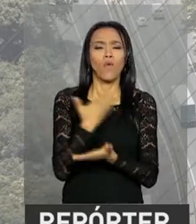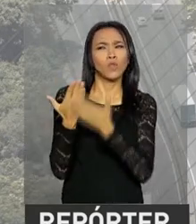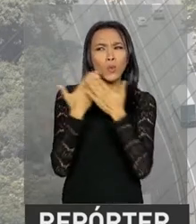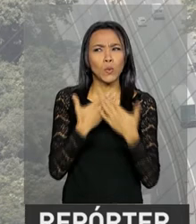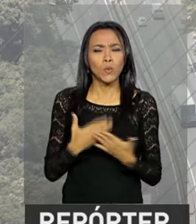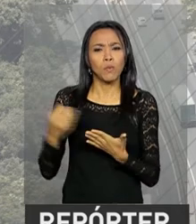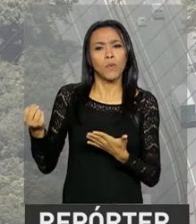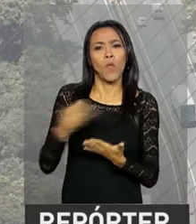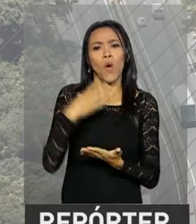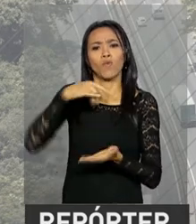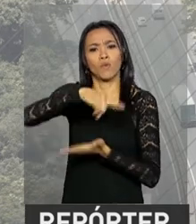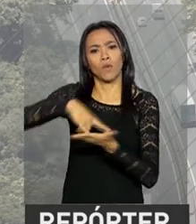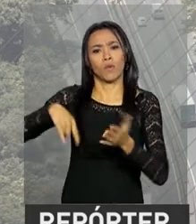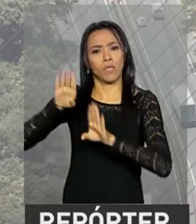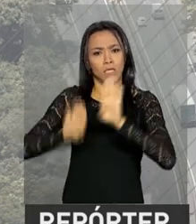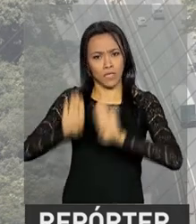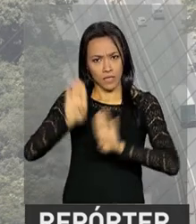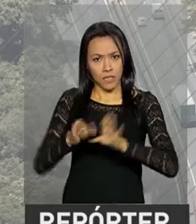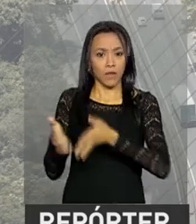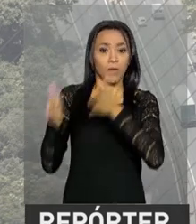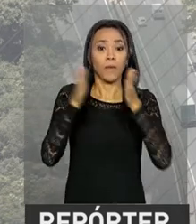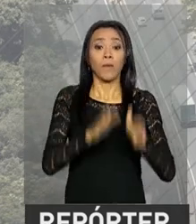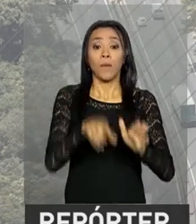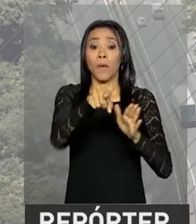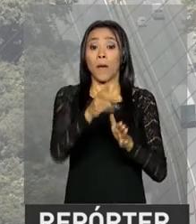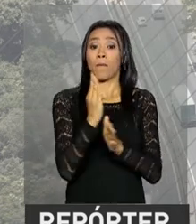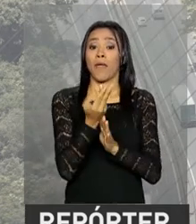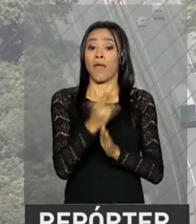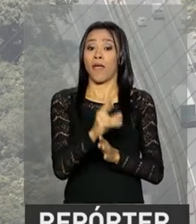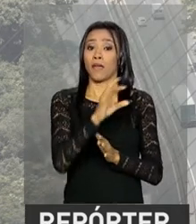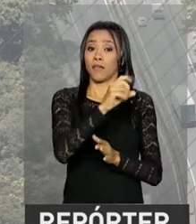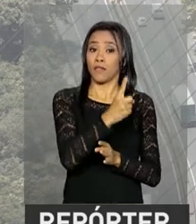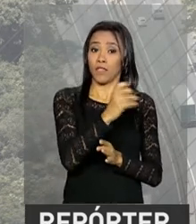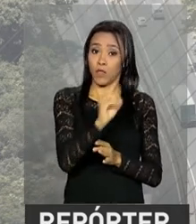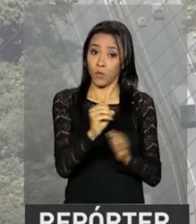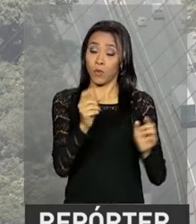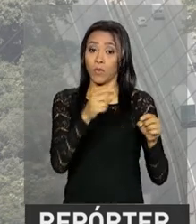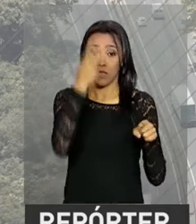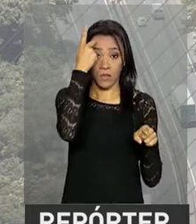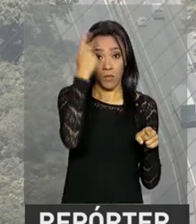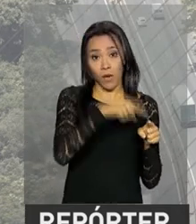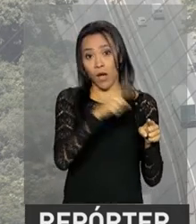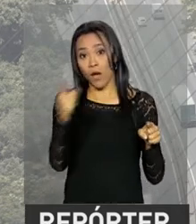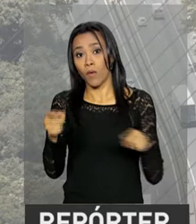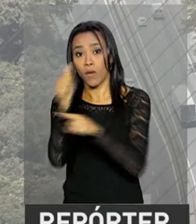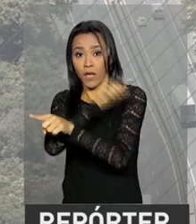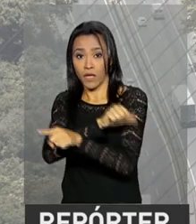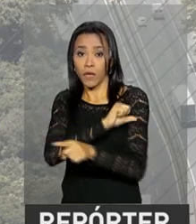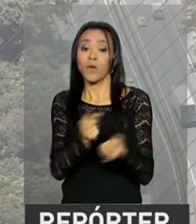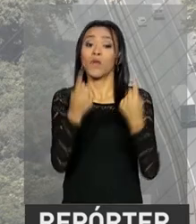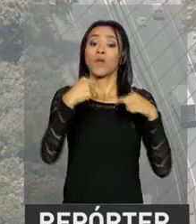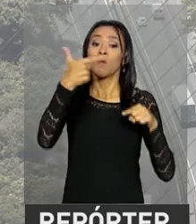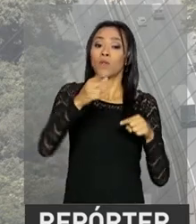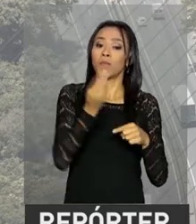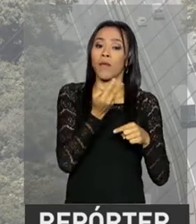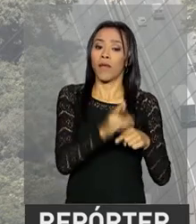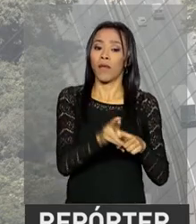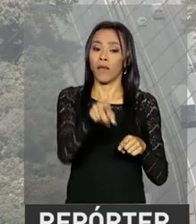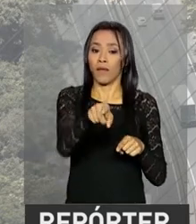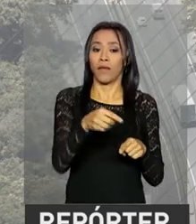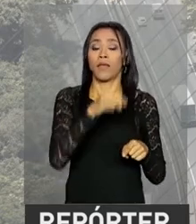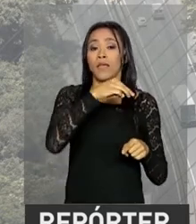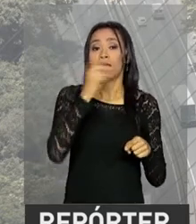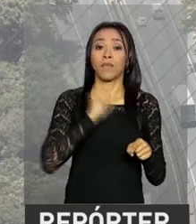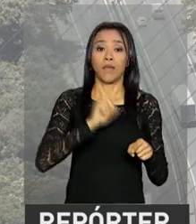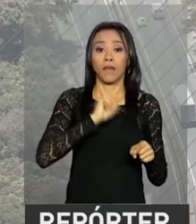três rodovias dois trechos da br 101 entre são paulo e rio de janeiro ea br 0 40 entre minas gerais e